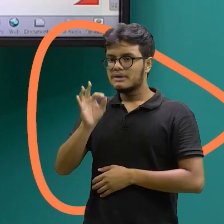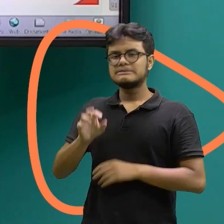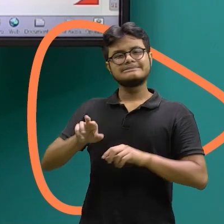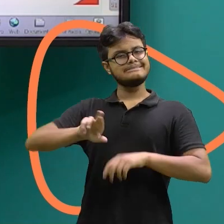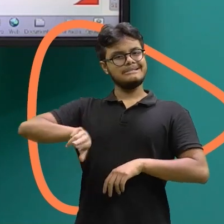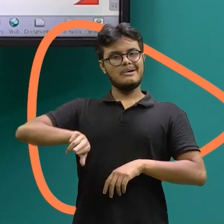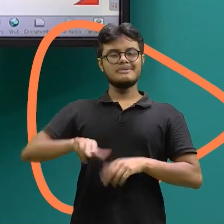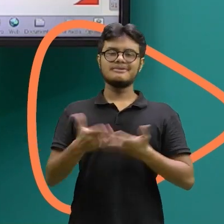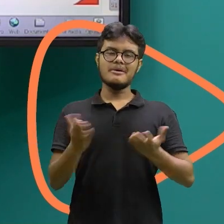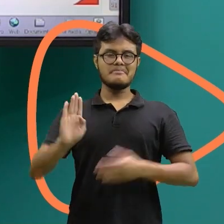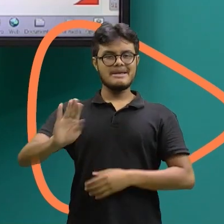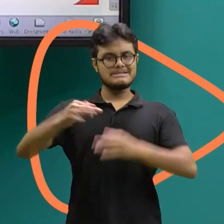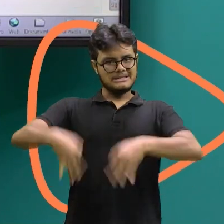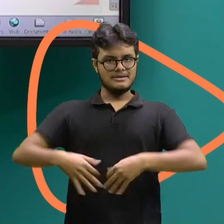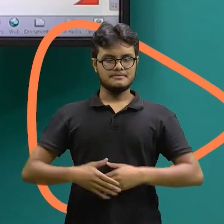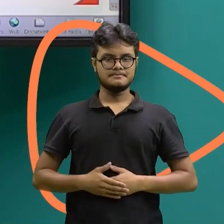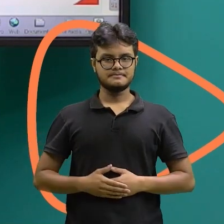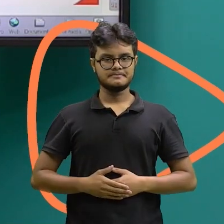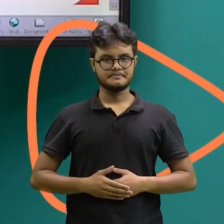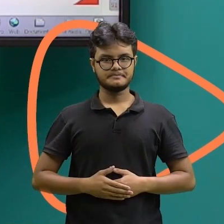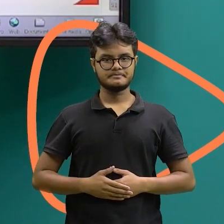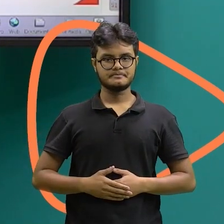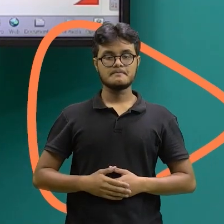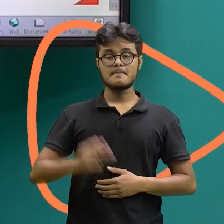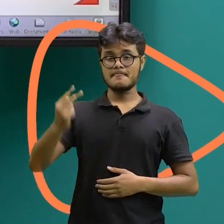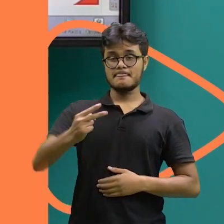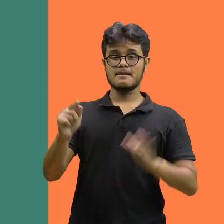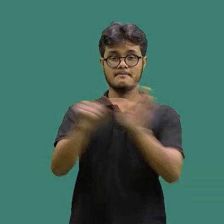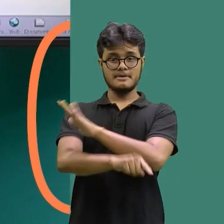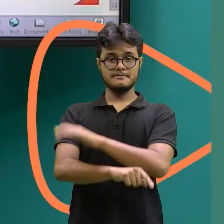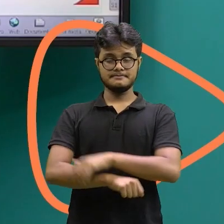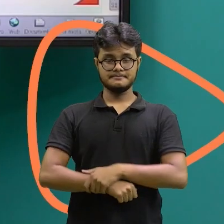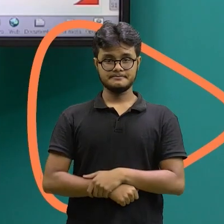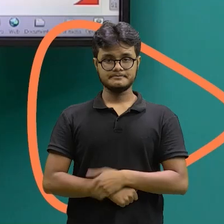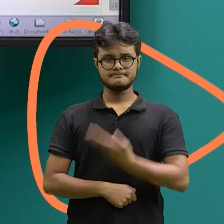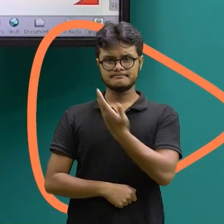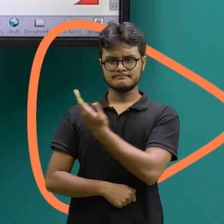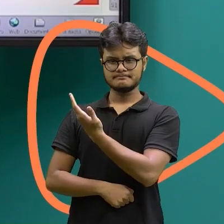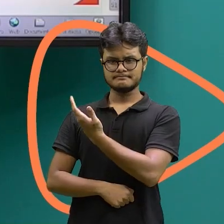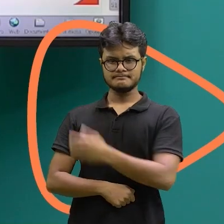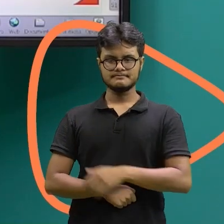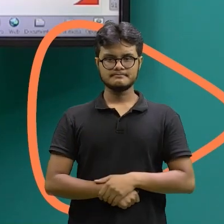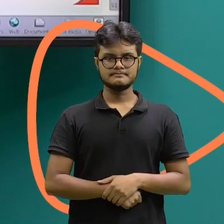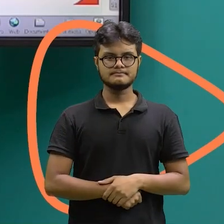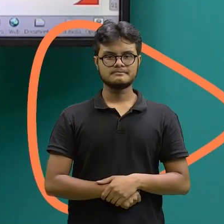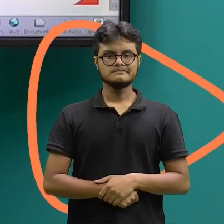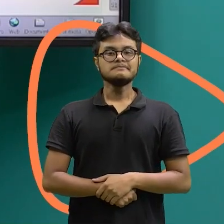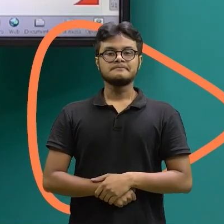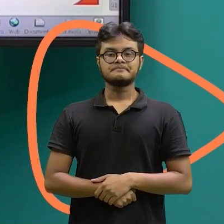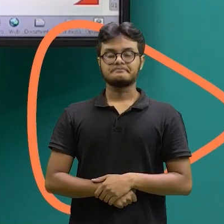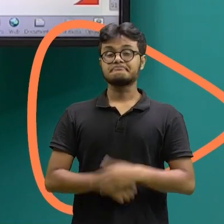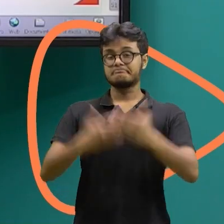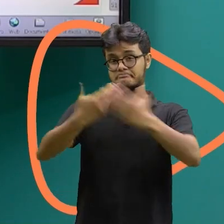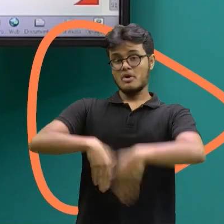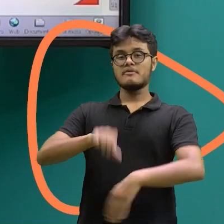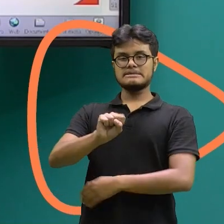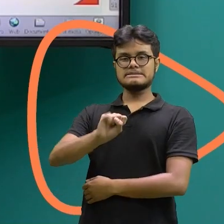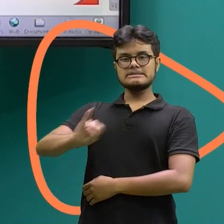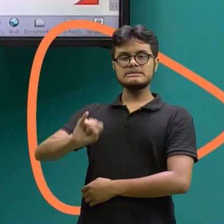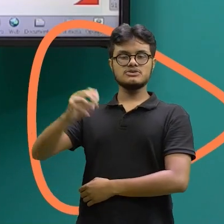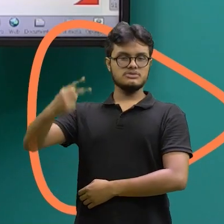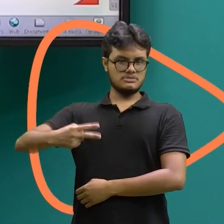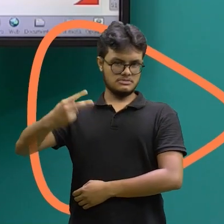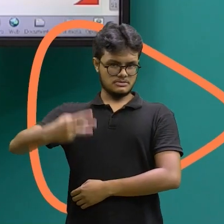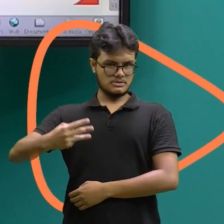vai estar correta. E vamos para a nossa próxima questão. A gente vai pegar emprestada aí uma questão do CIS3 para compreender